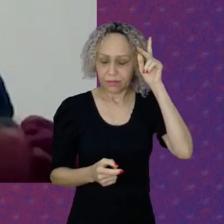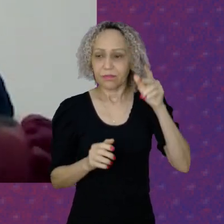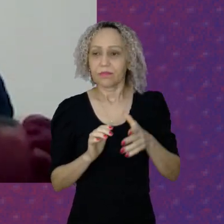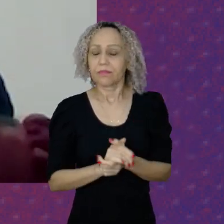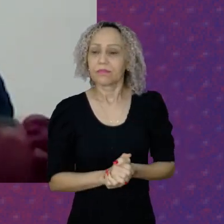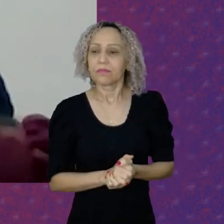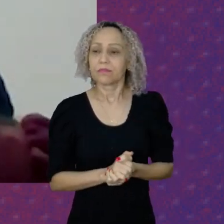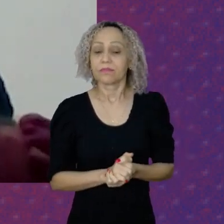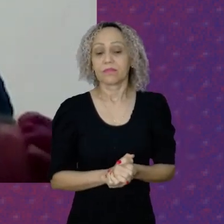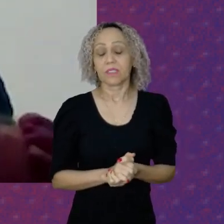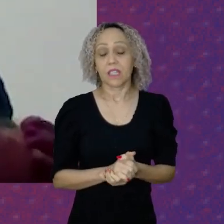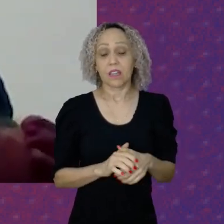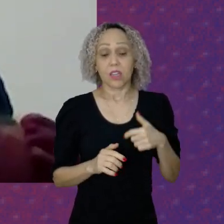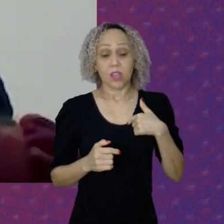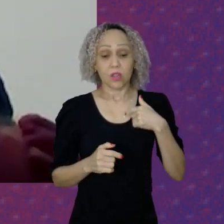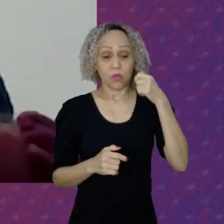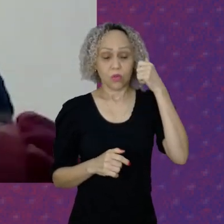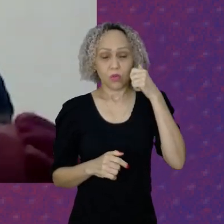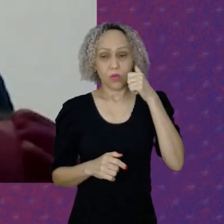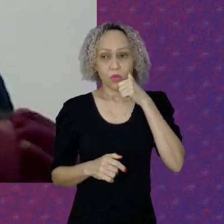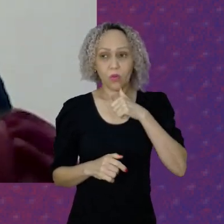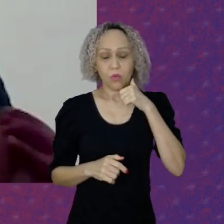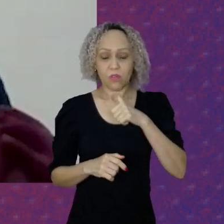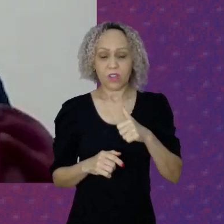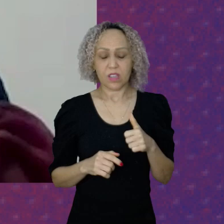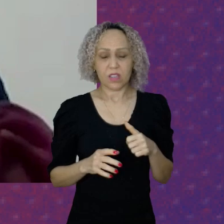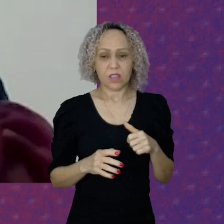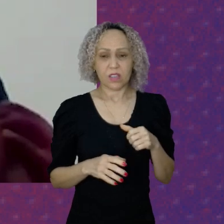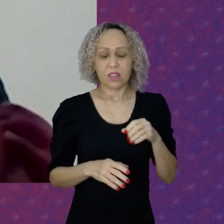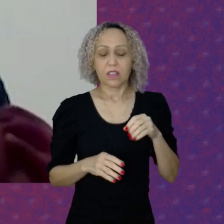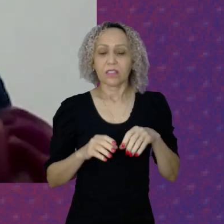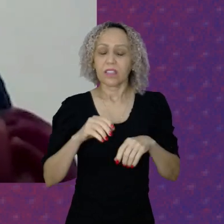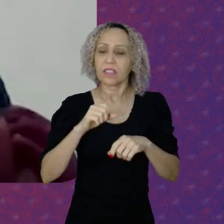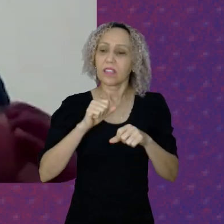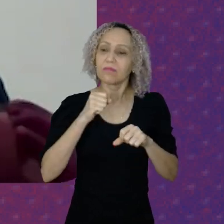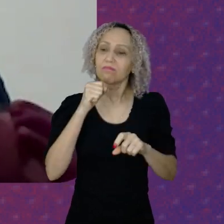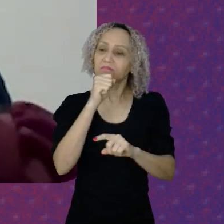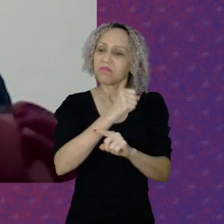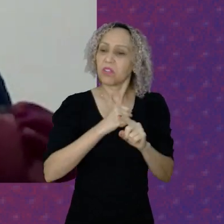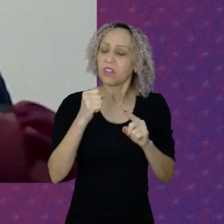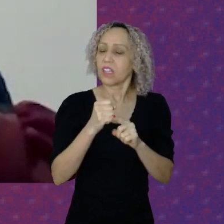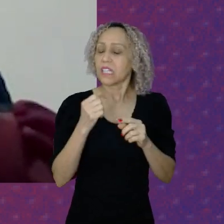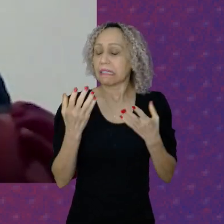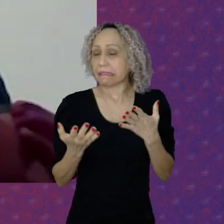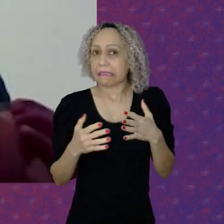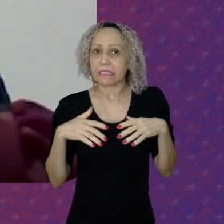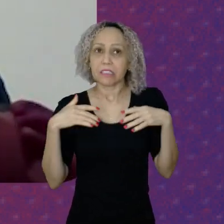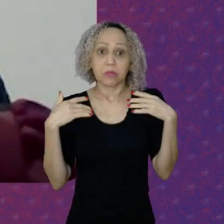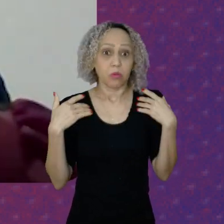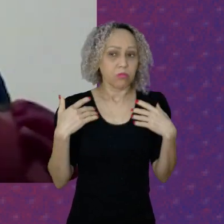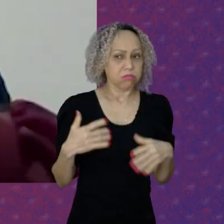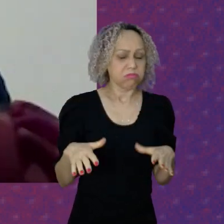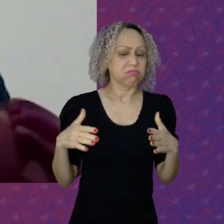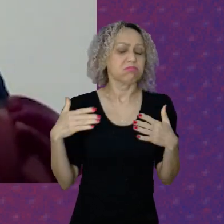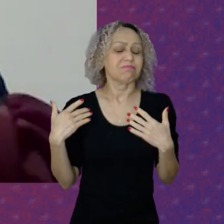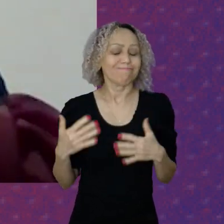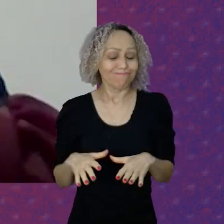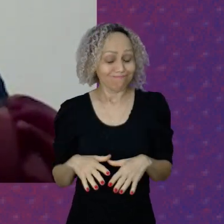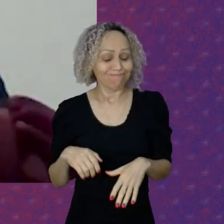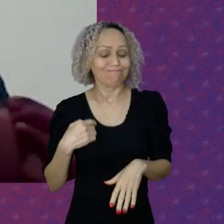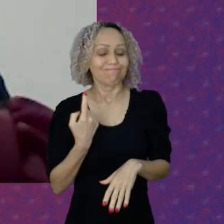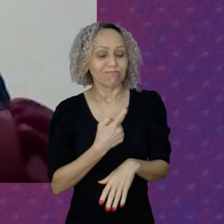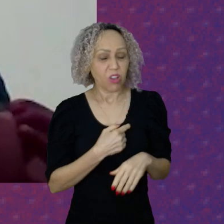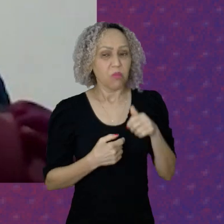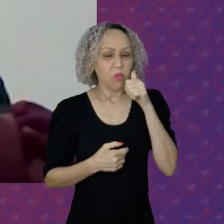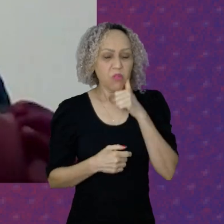por ser mulher e ainda nessa sociedade que, em meio a todos os avanços, a gente ainda enfrenta muitas dificuldades, porque